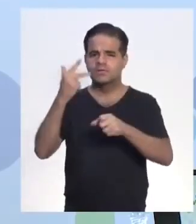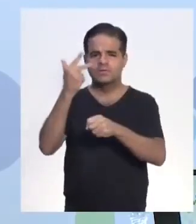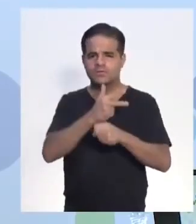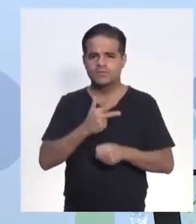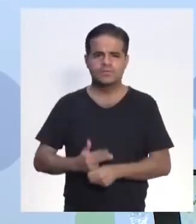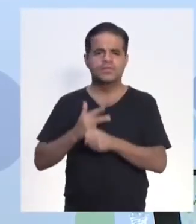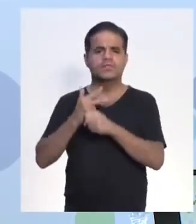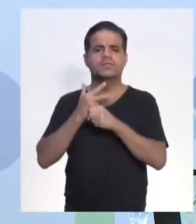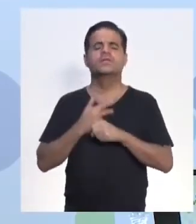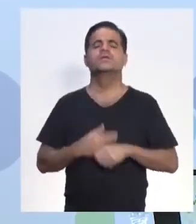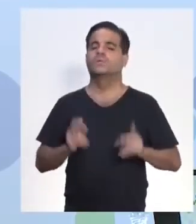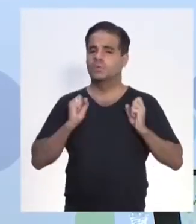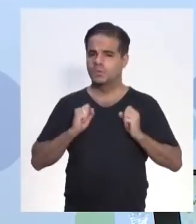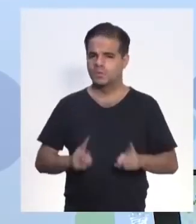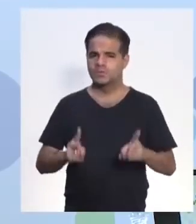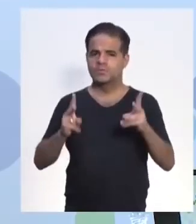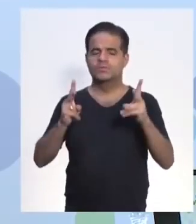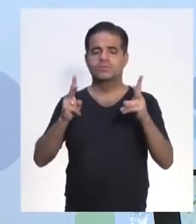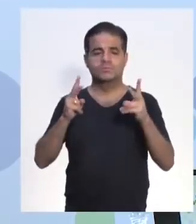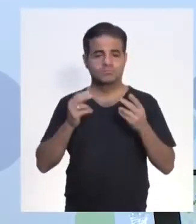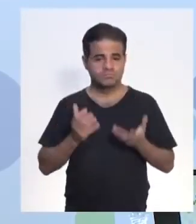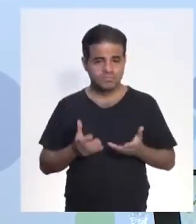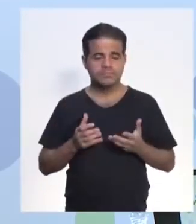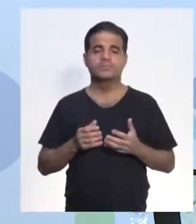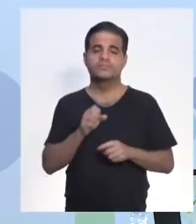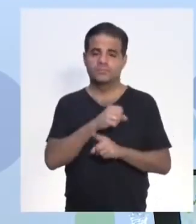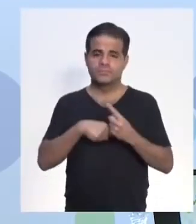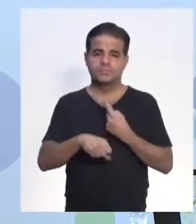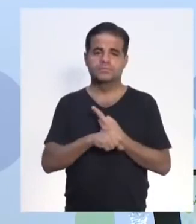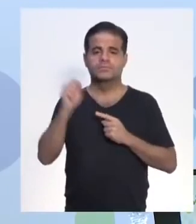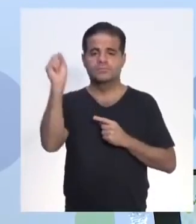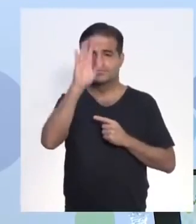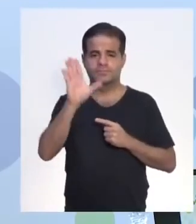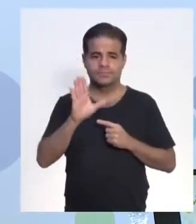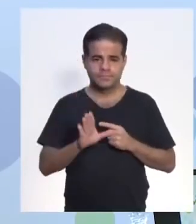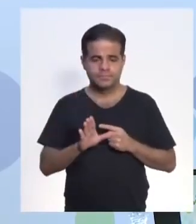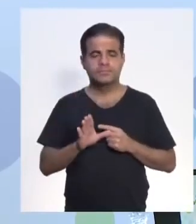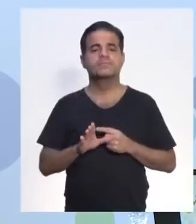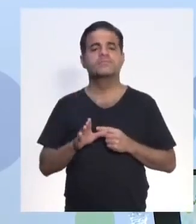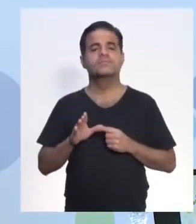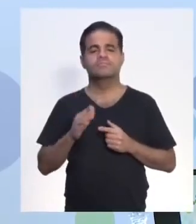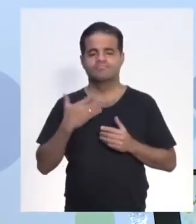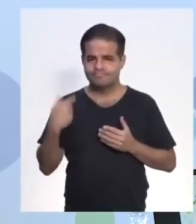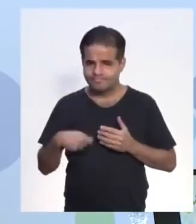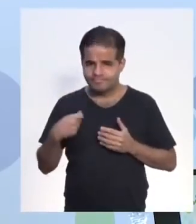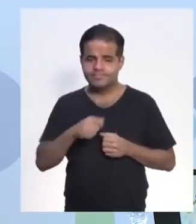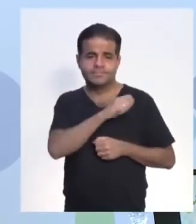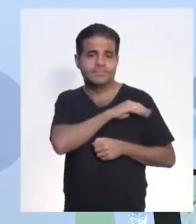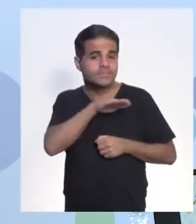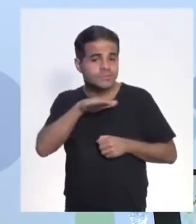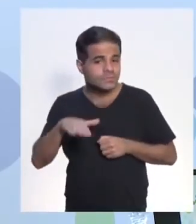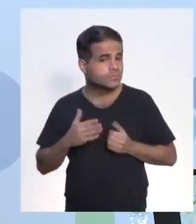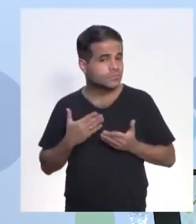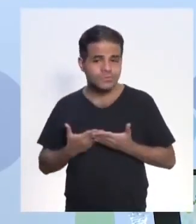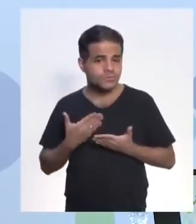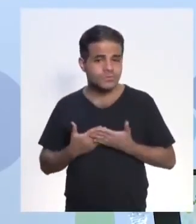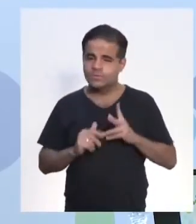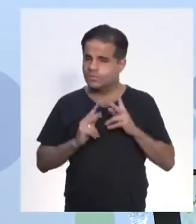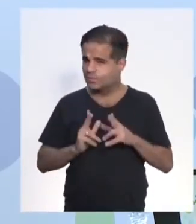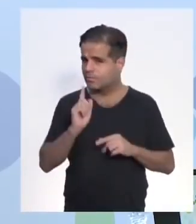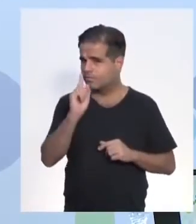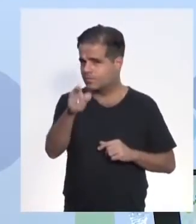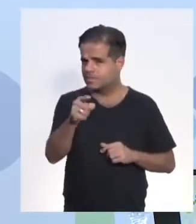nós e olha, continue firme, porque a sociedade brasileira precisa de estudantes como